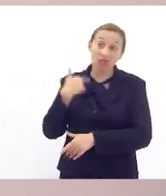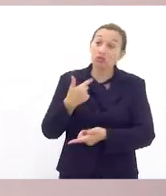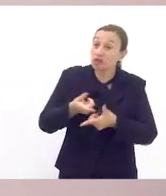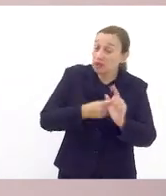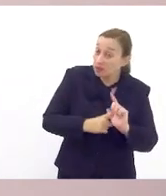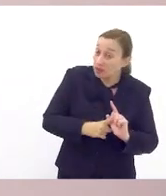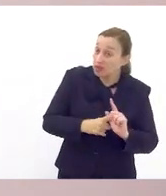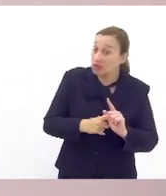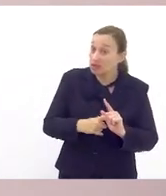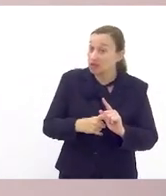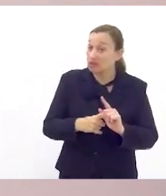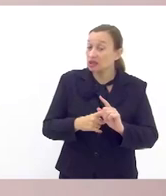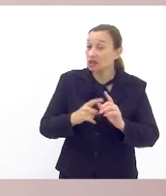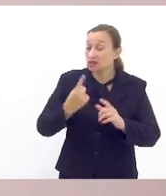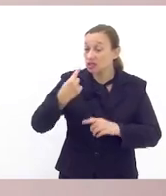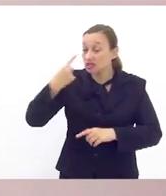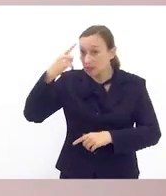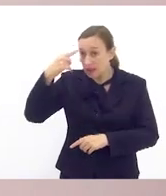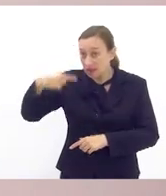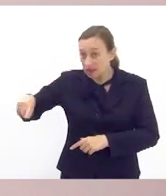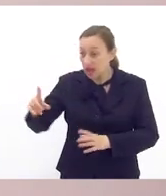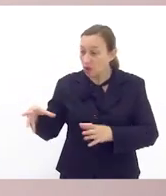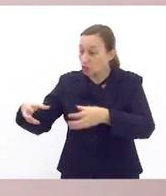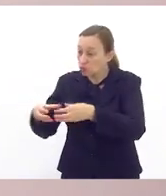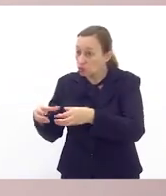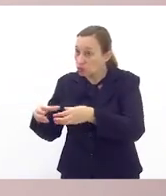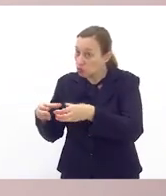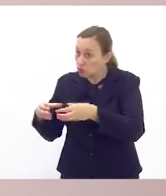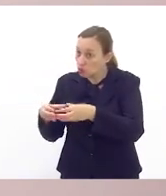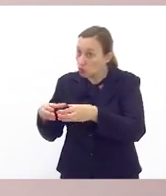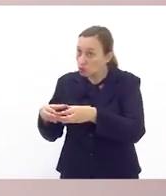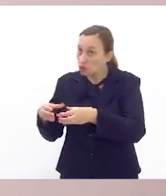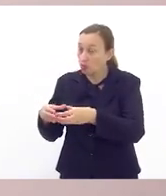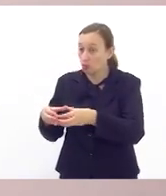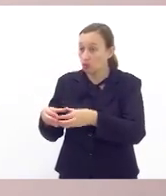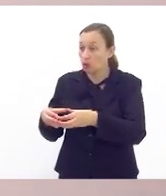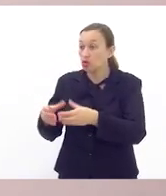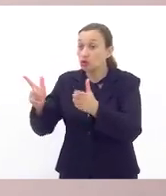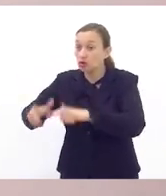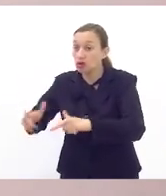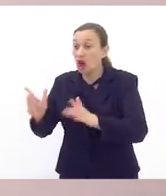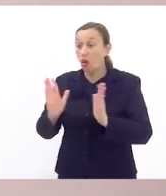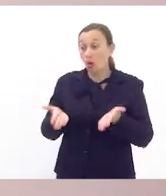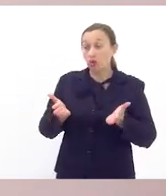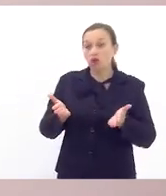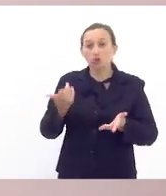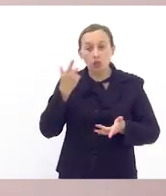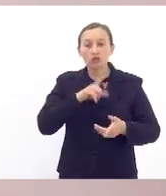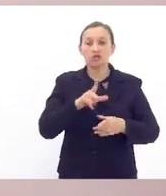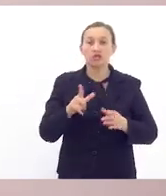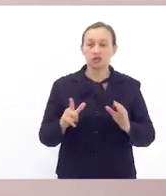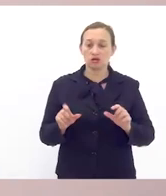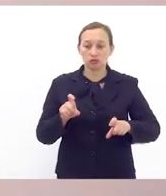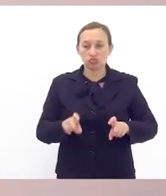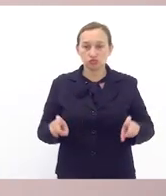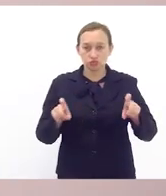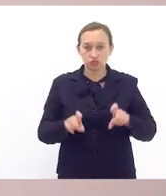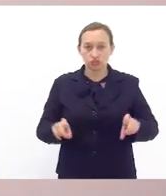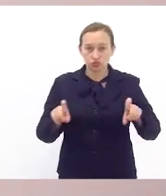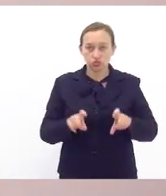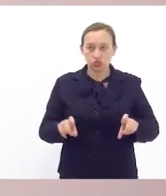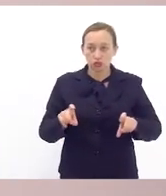de encaminhar uma equipe né fisicamente no local hoje eu já consigo remotamente fazer o